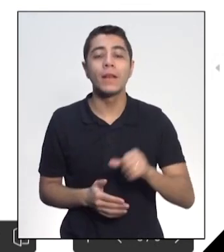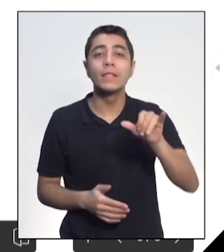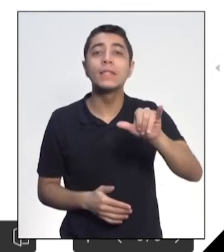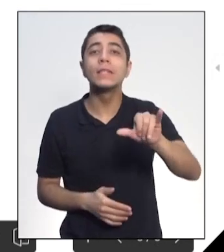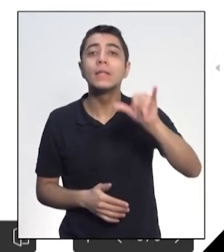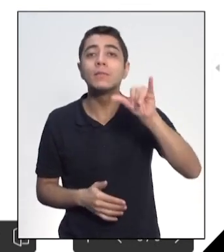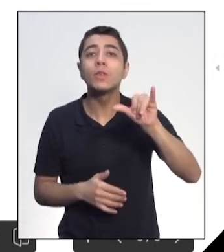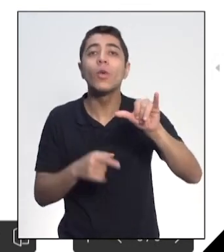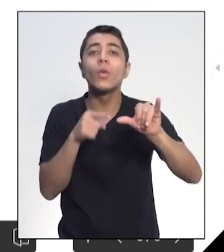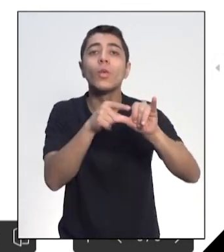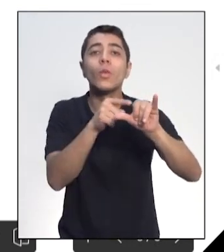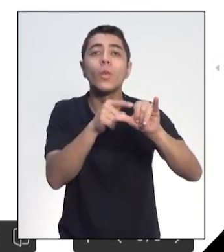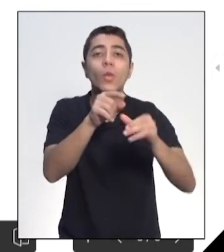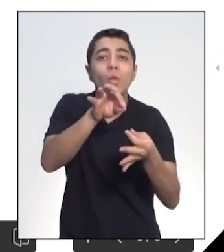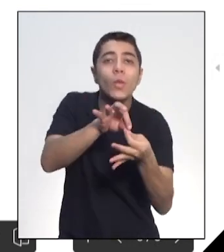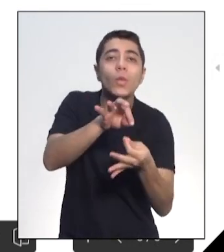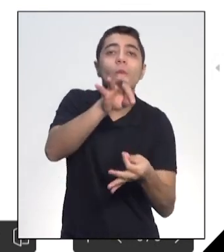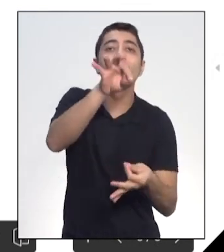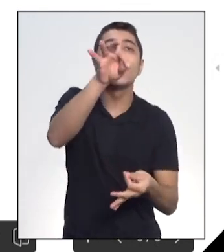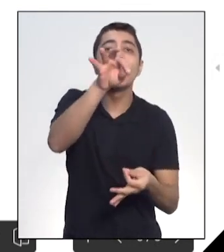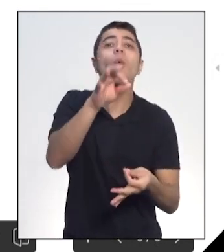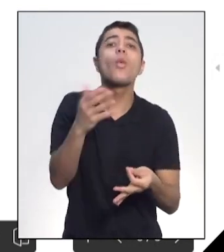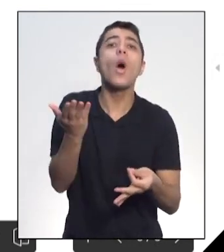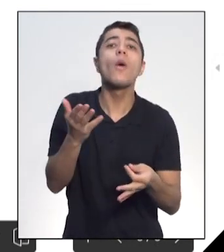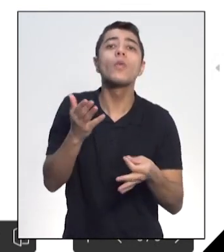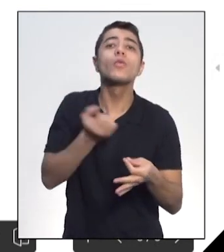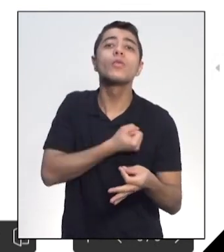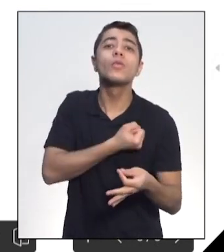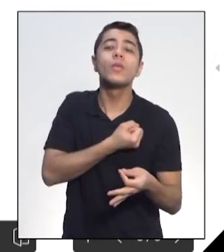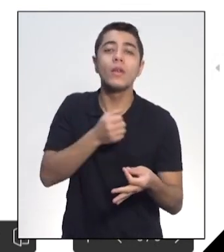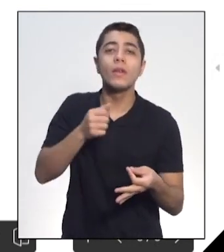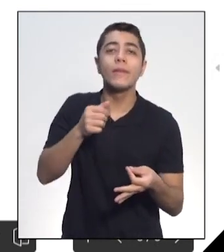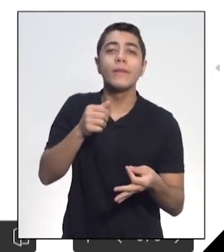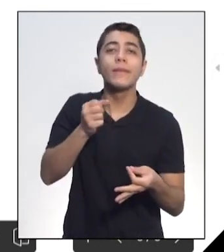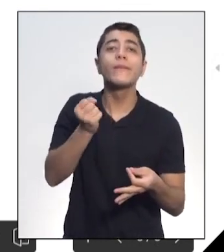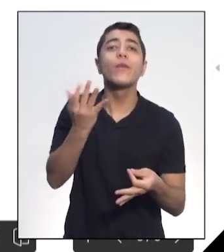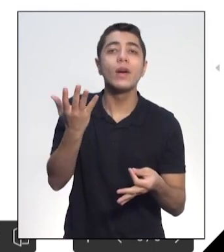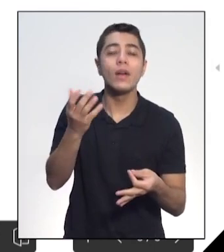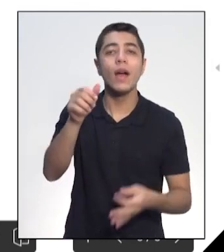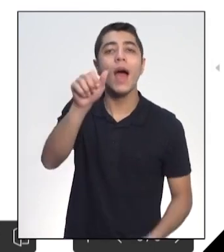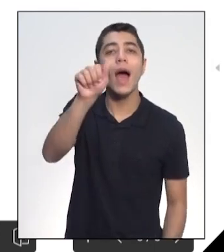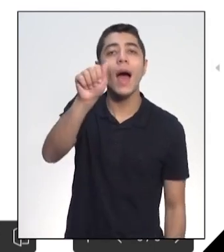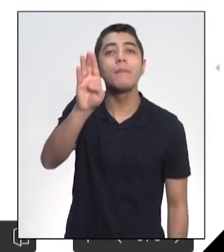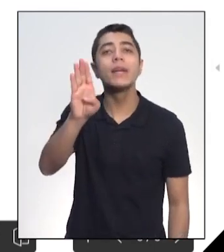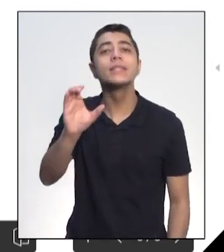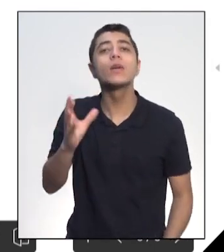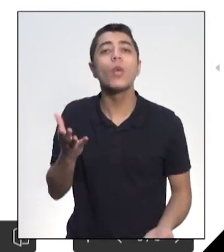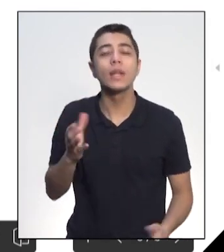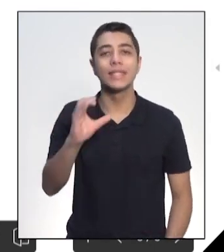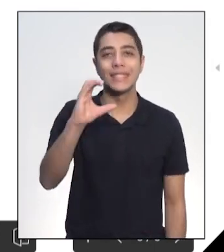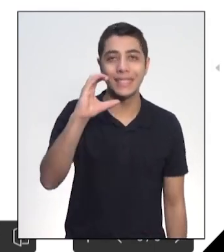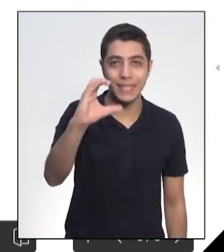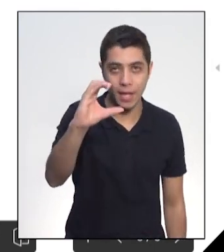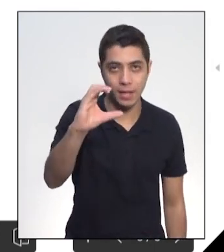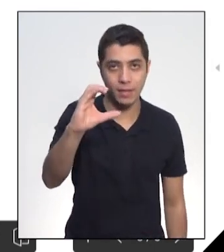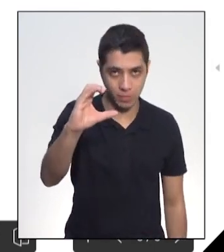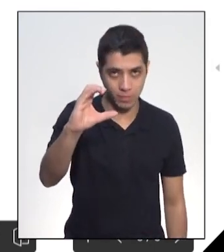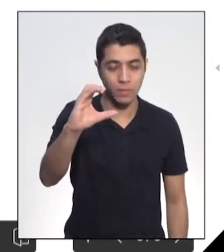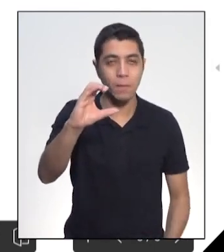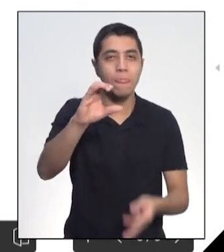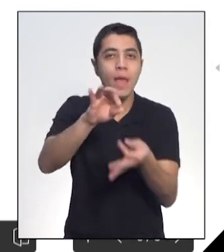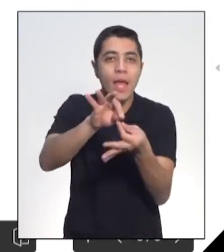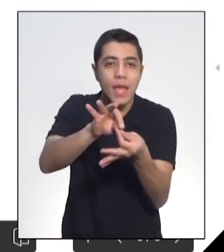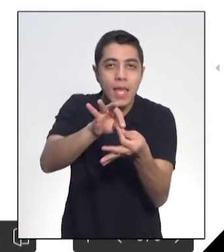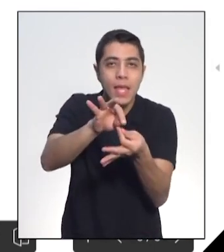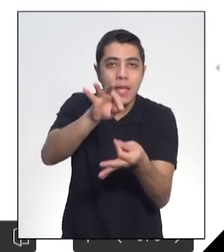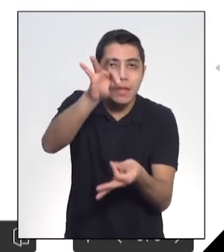vale C. Então, é no ponto 0 e menos 5, quando o meu y vale menos 5.